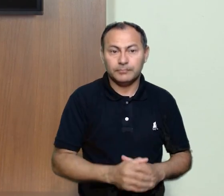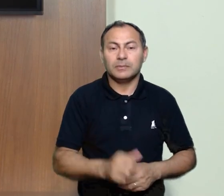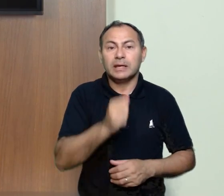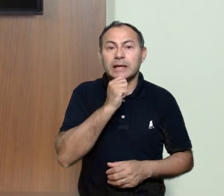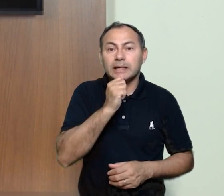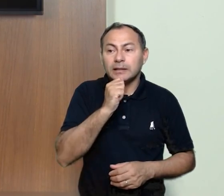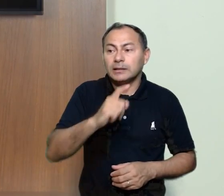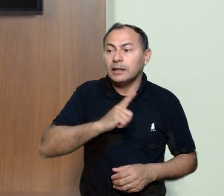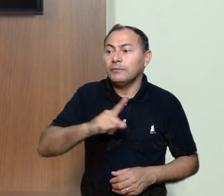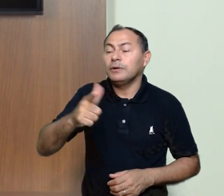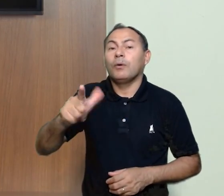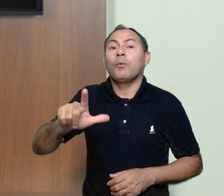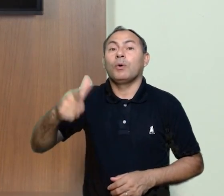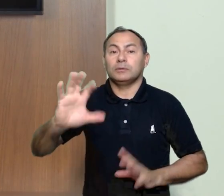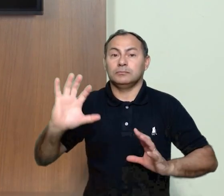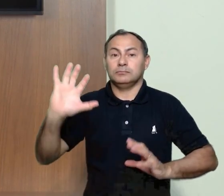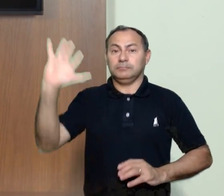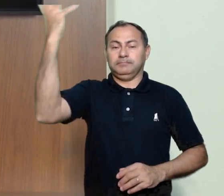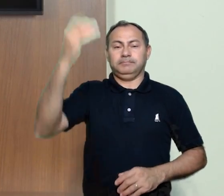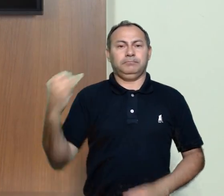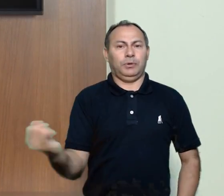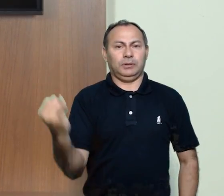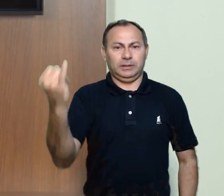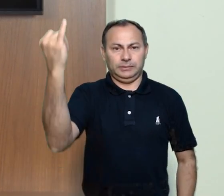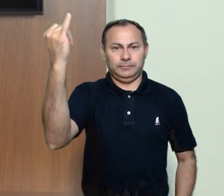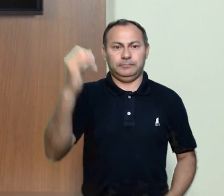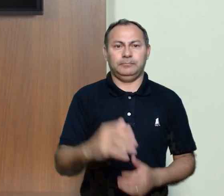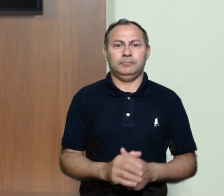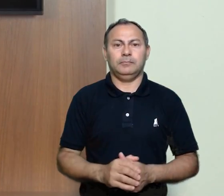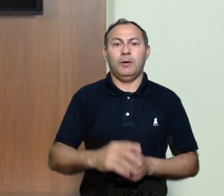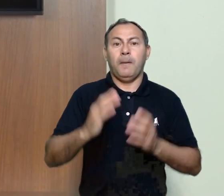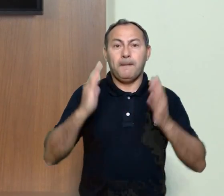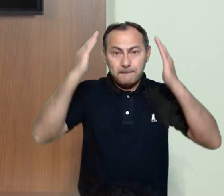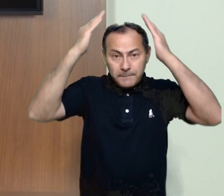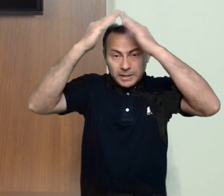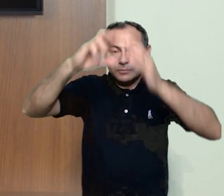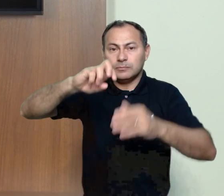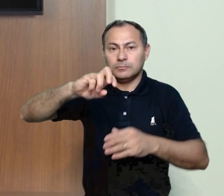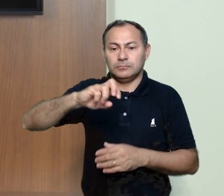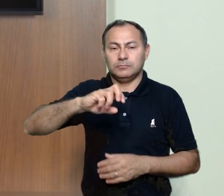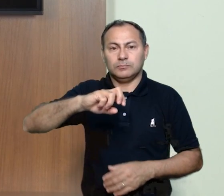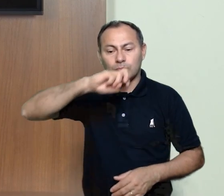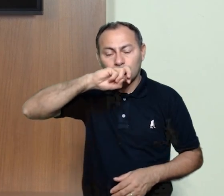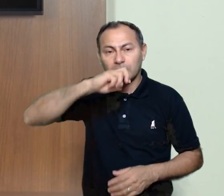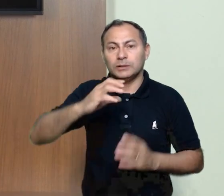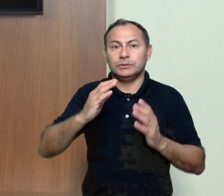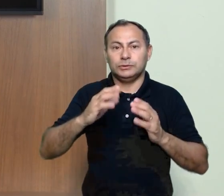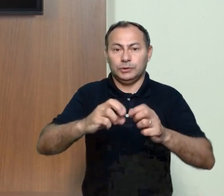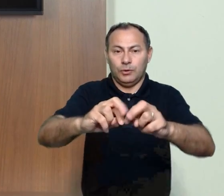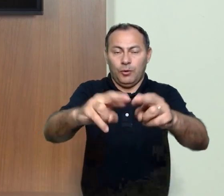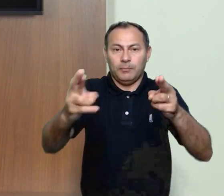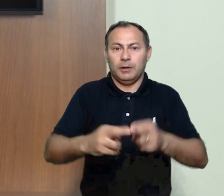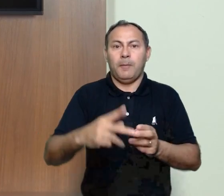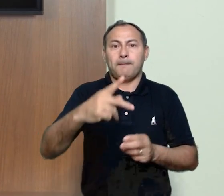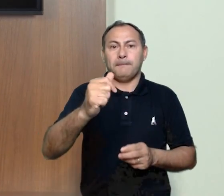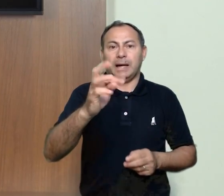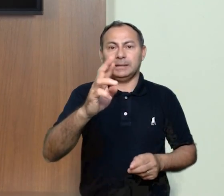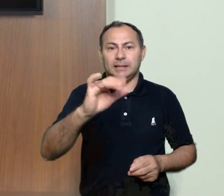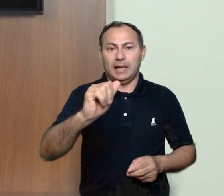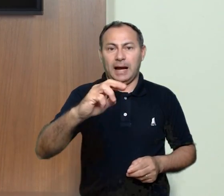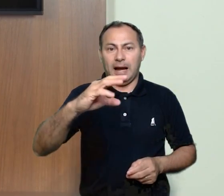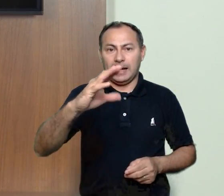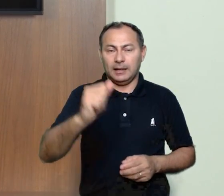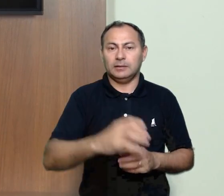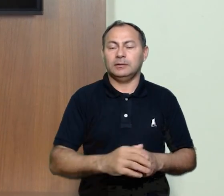ainda um outro acontecimento importante. O bispo de Roma e o patriarca ecumênico,